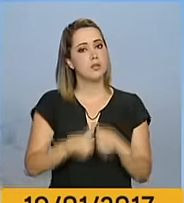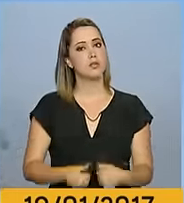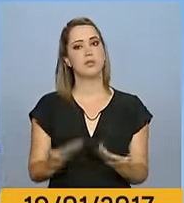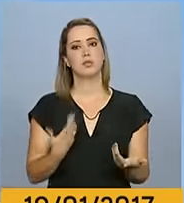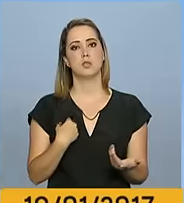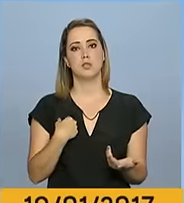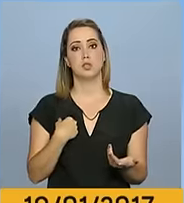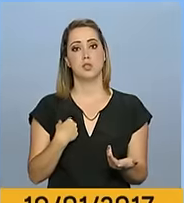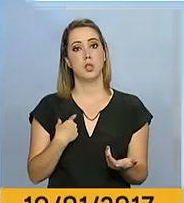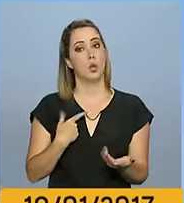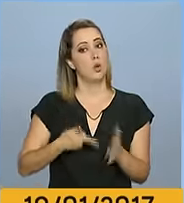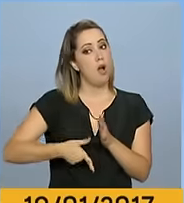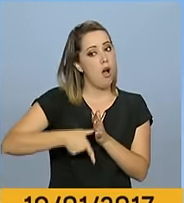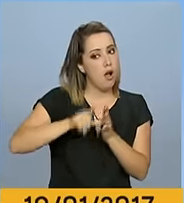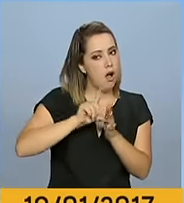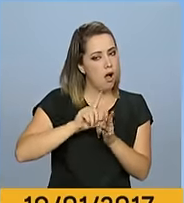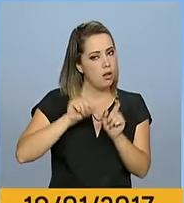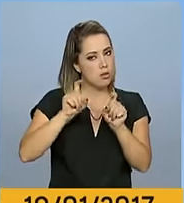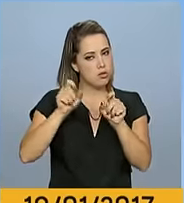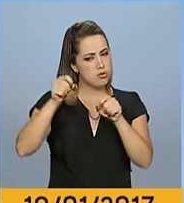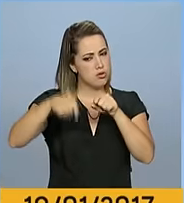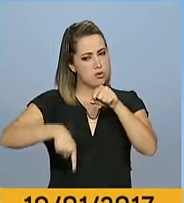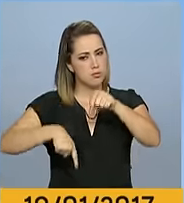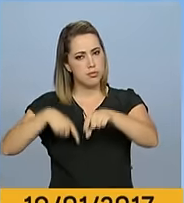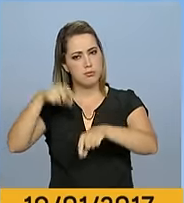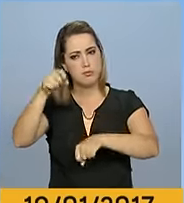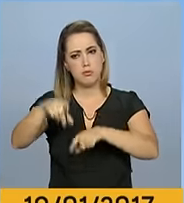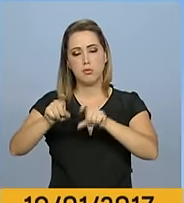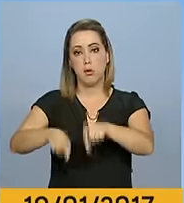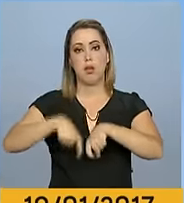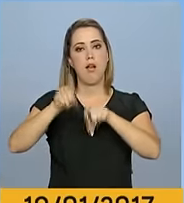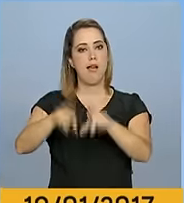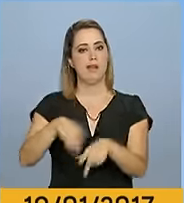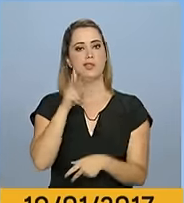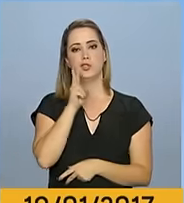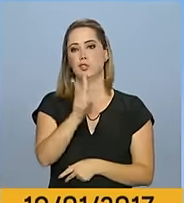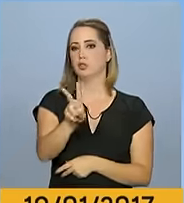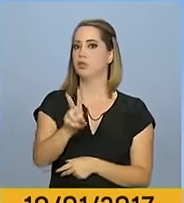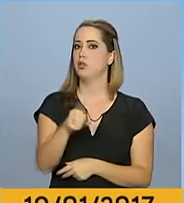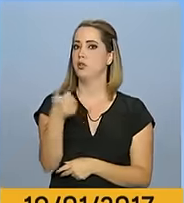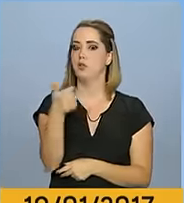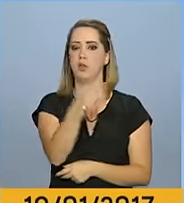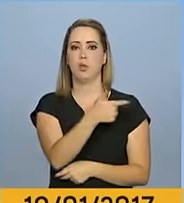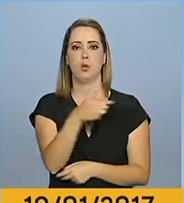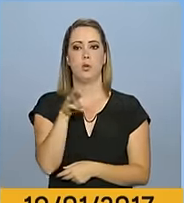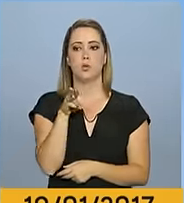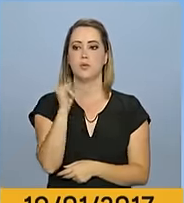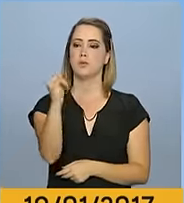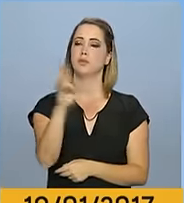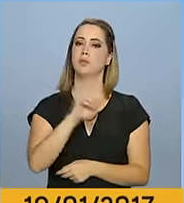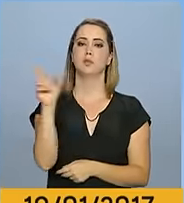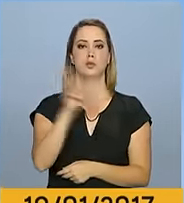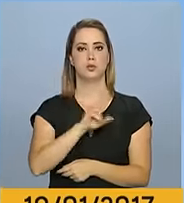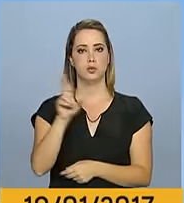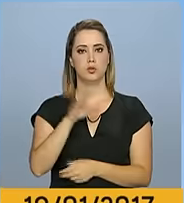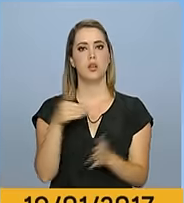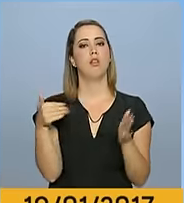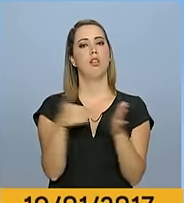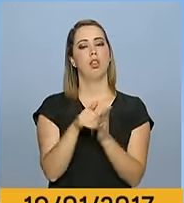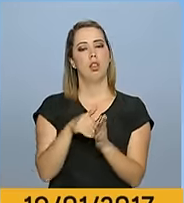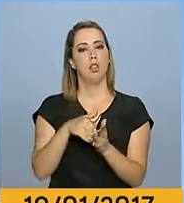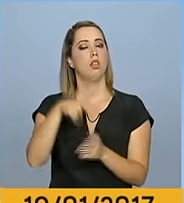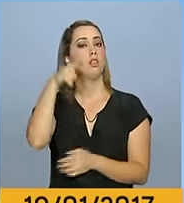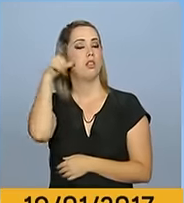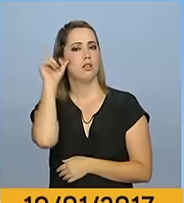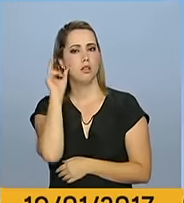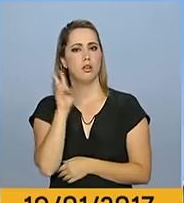numa pré-safra, não é? Já aportando 12 bilhões de reais. Até ontem, também com o Caffarelli, e